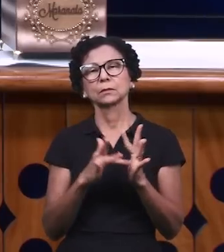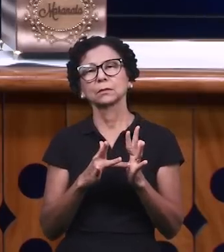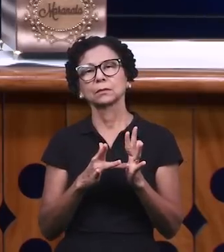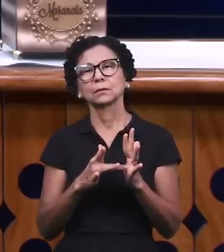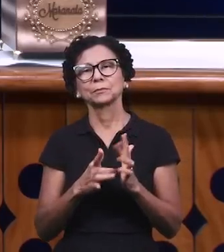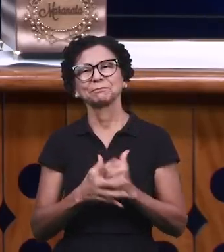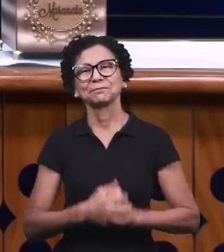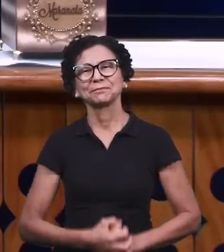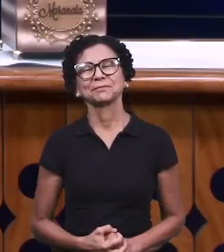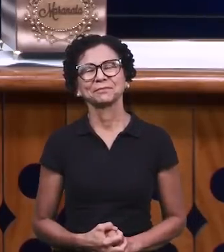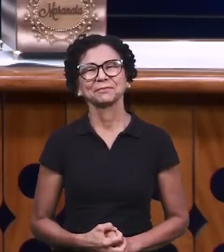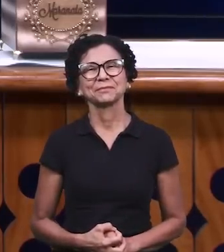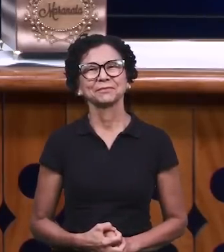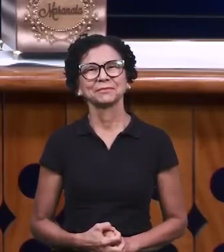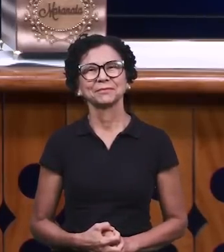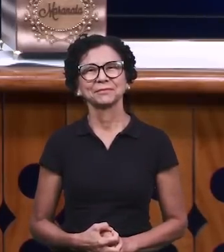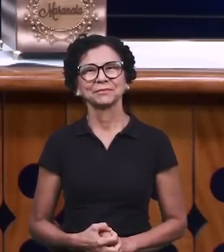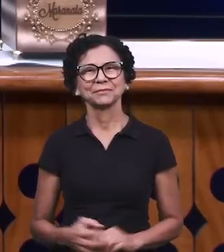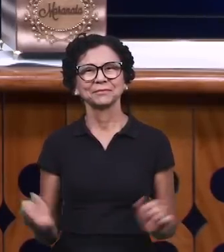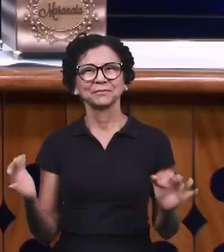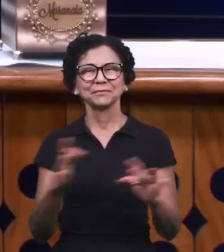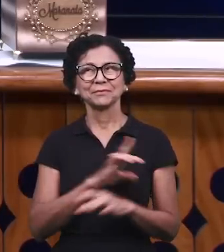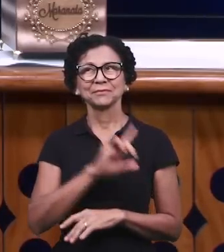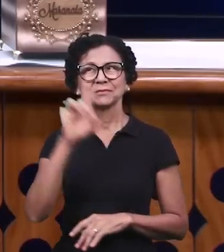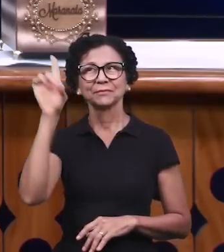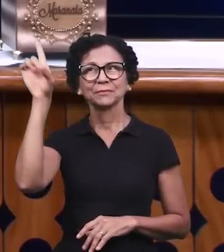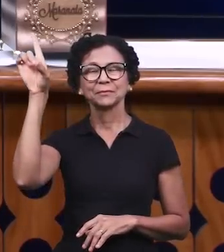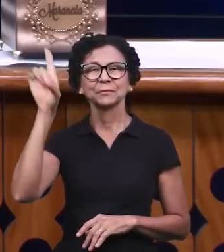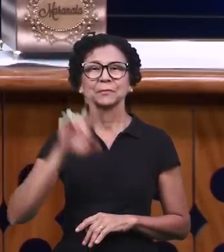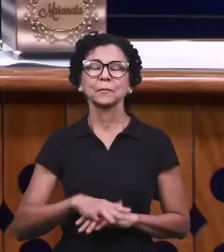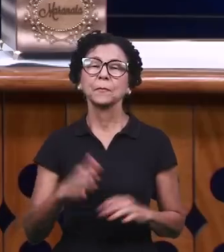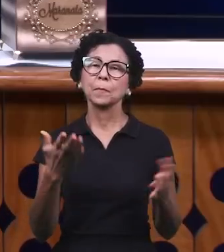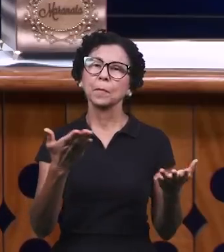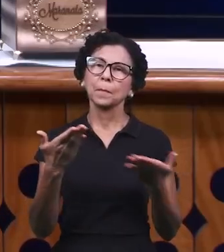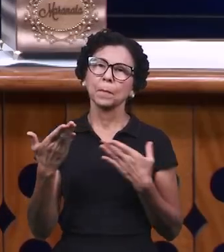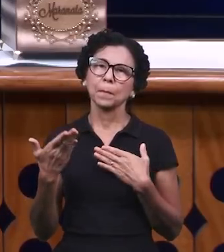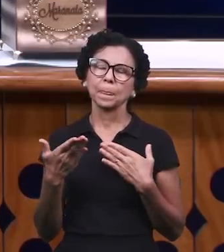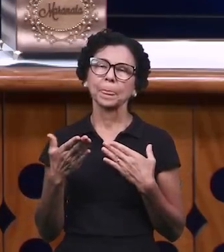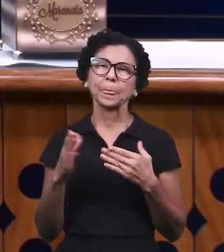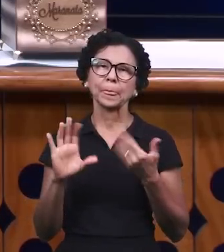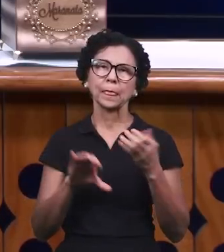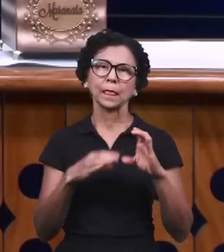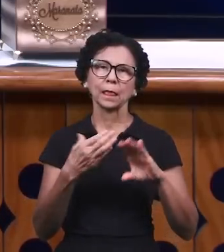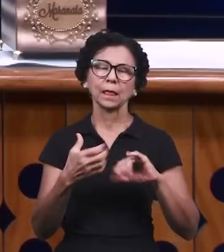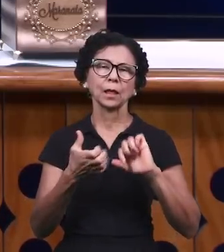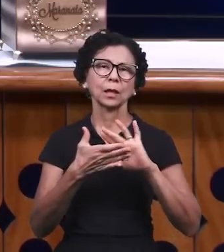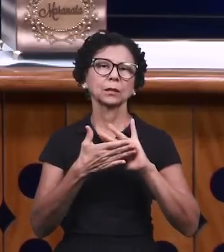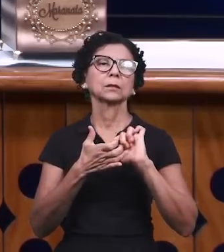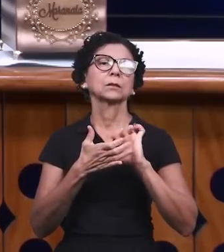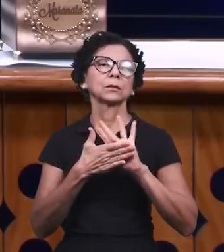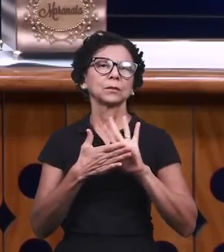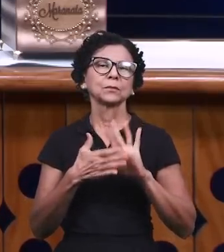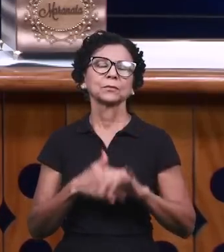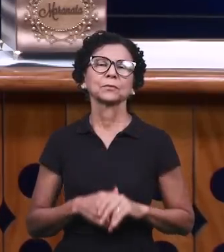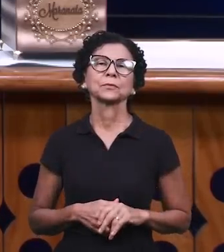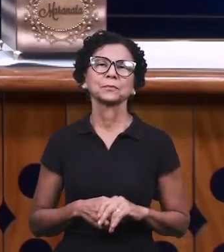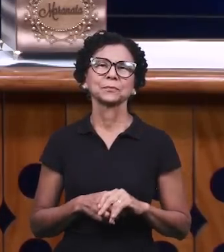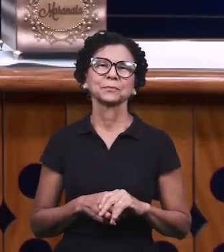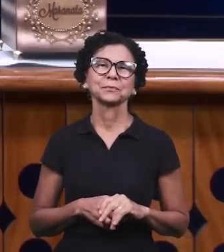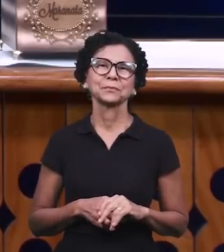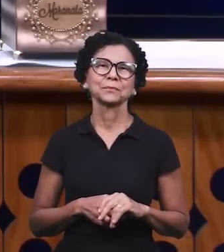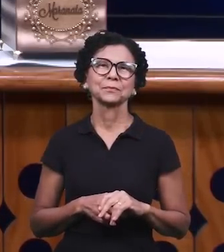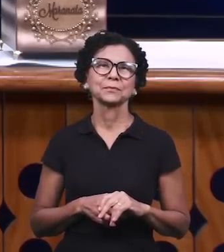Senhor Jesus. Amém. Amém. Glória a Deus. Agora queremos te convidar para cantar um louvor ao Senhor. Nós estaremos